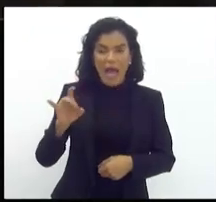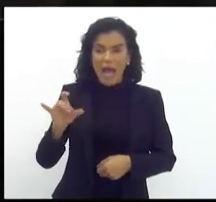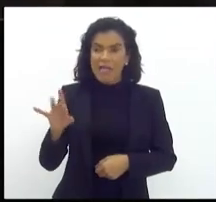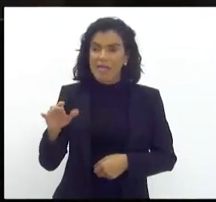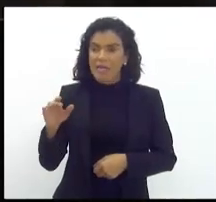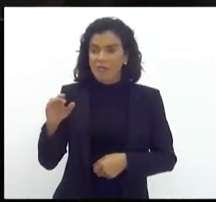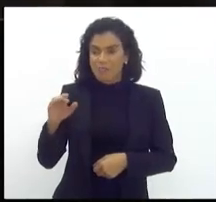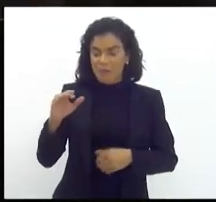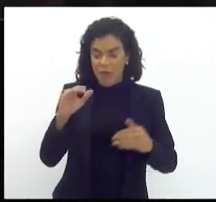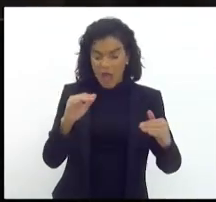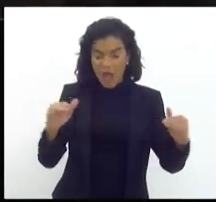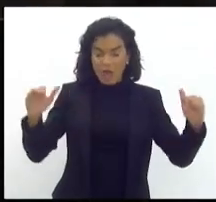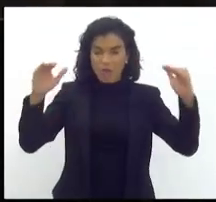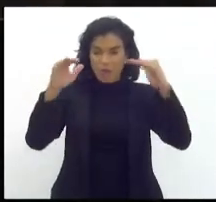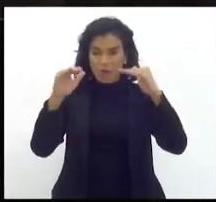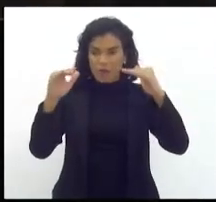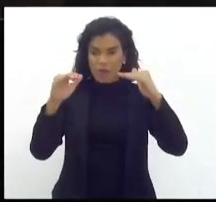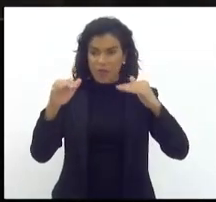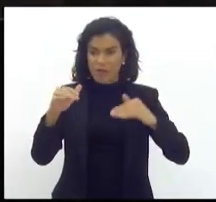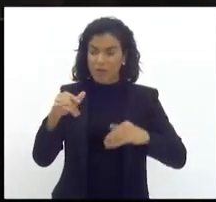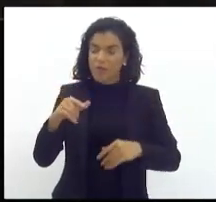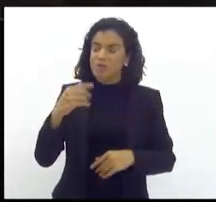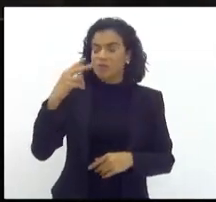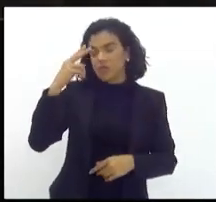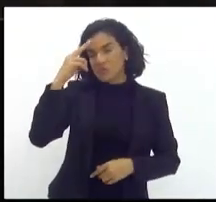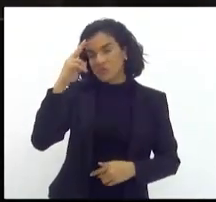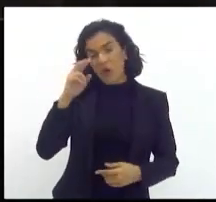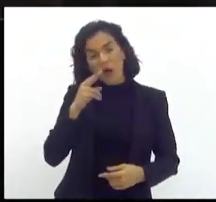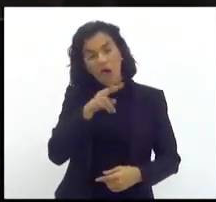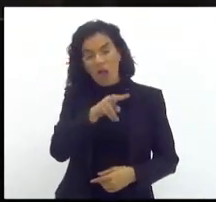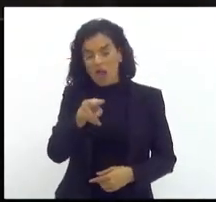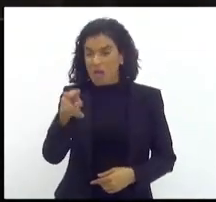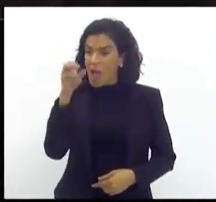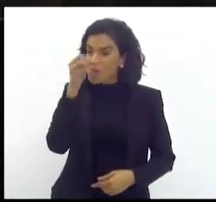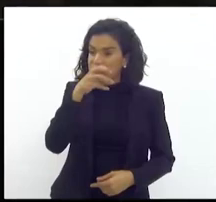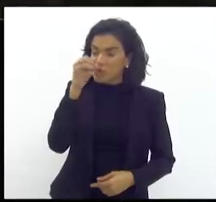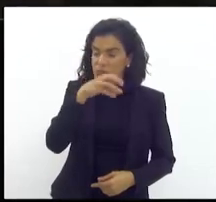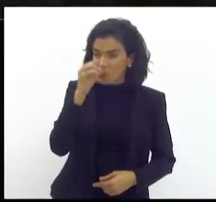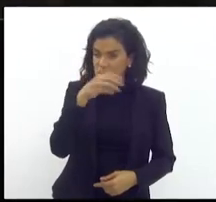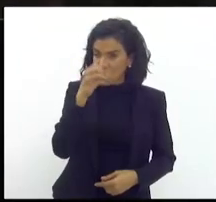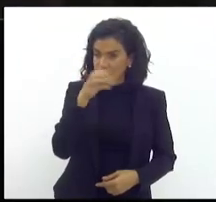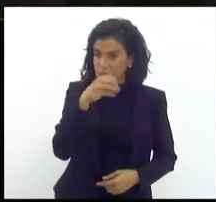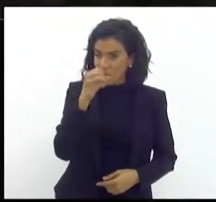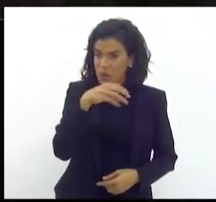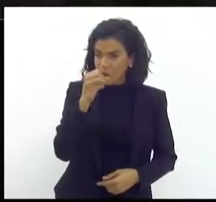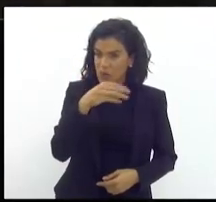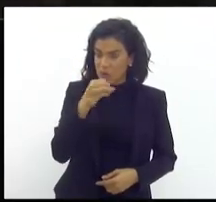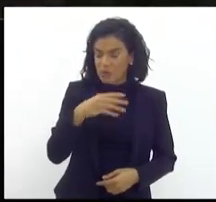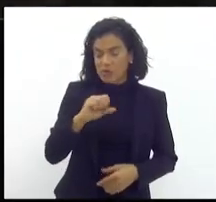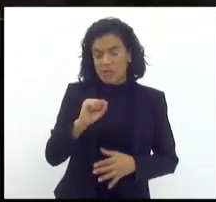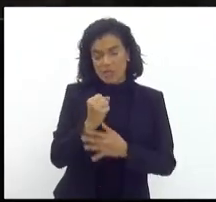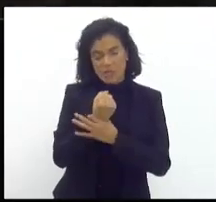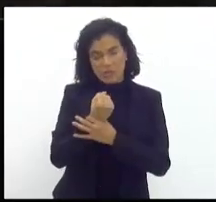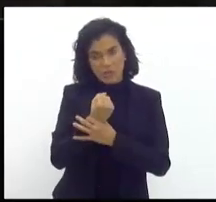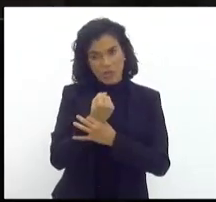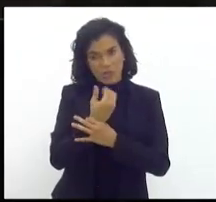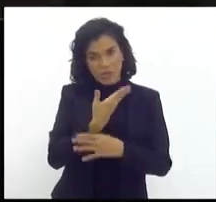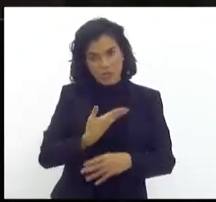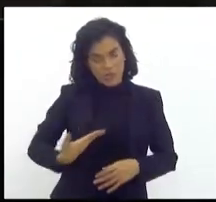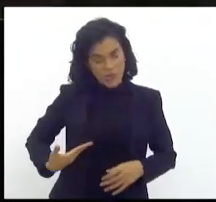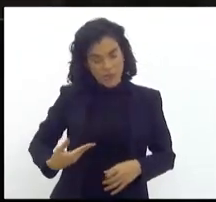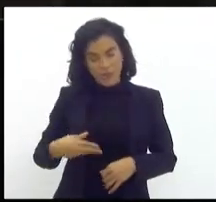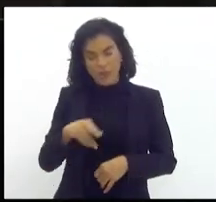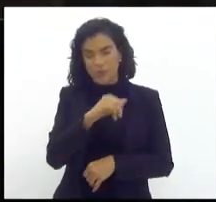pública diante da lógica absurda que se tem hoje na Segurança Pública do Rio de Janeiro